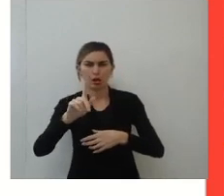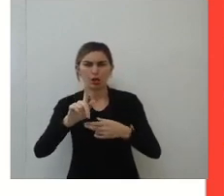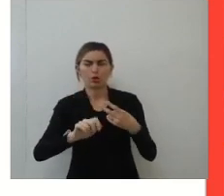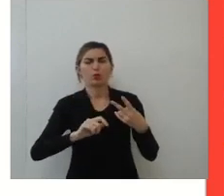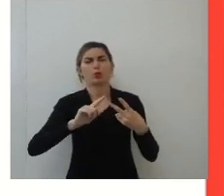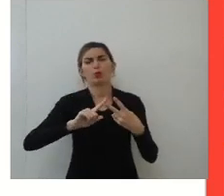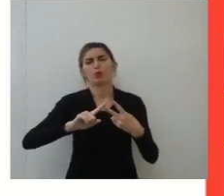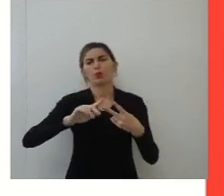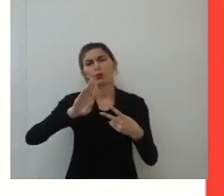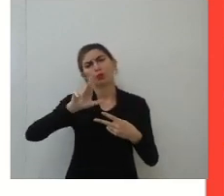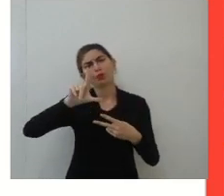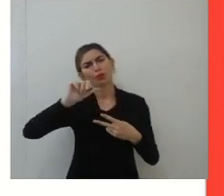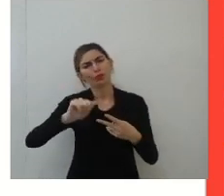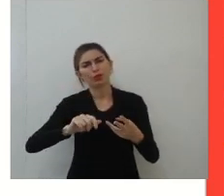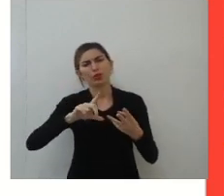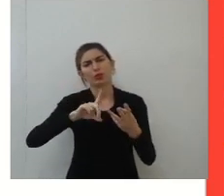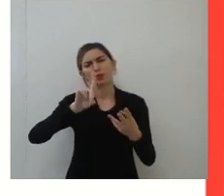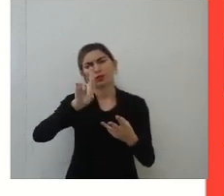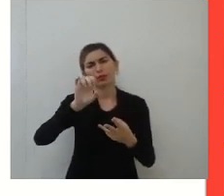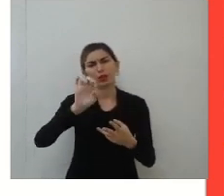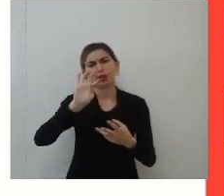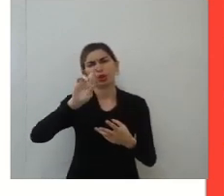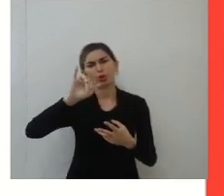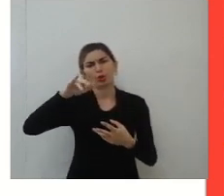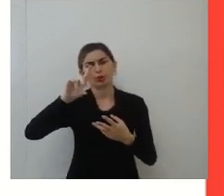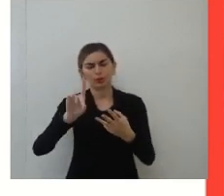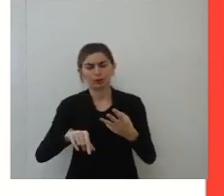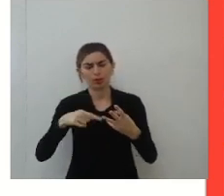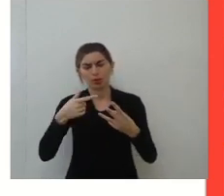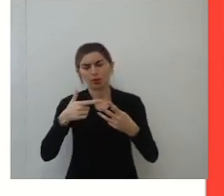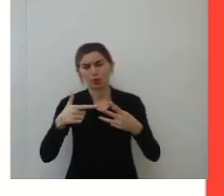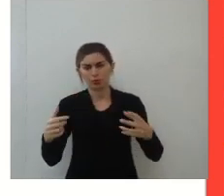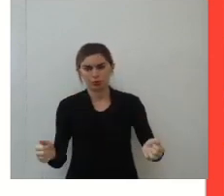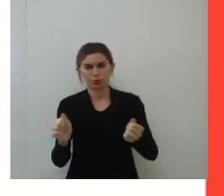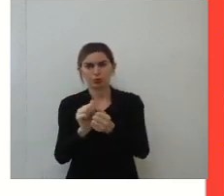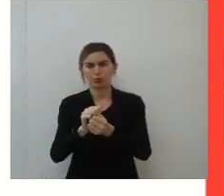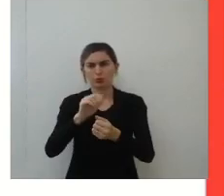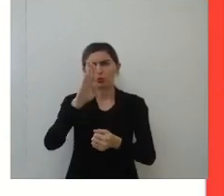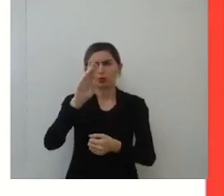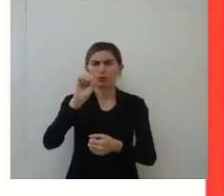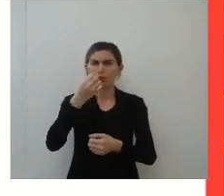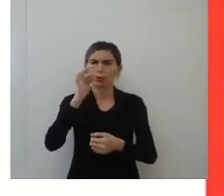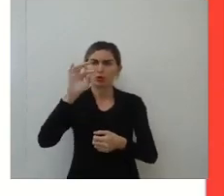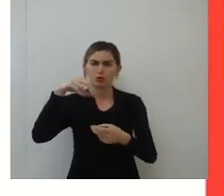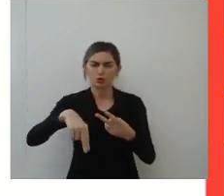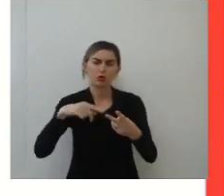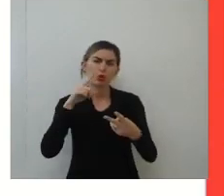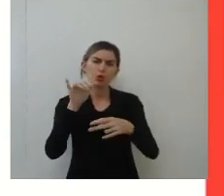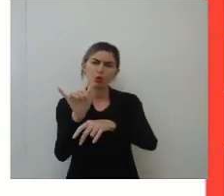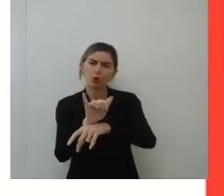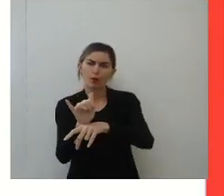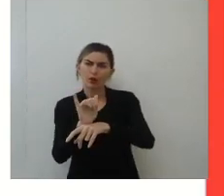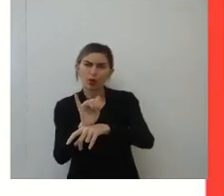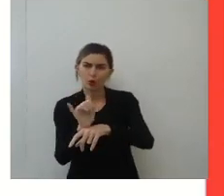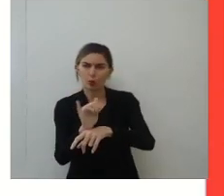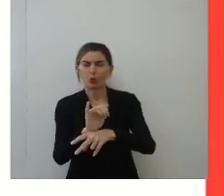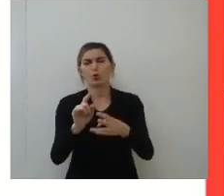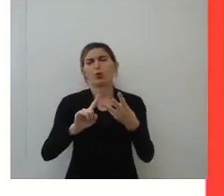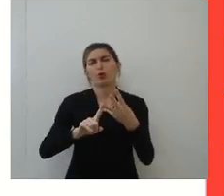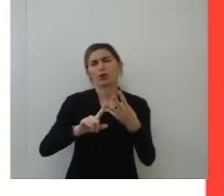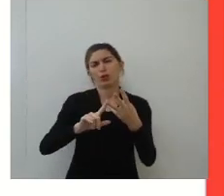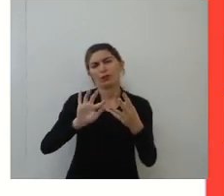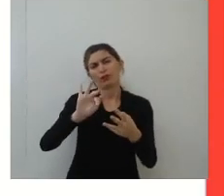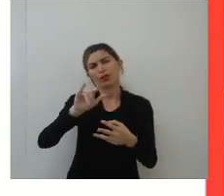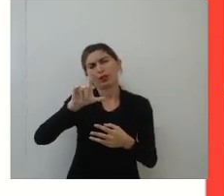Cleveland, Buffalo e Detroit. A outra, né, junta as cidades de Boston, Nova York, Filadélfia, Baltimore